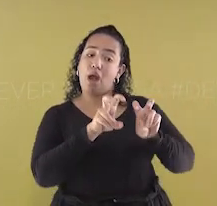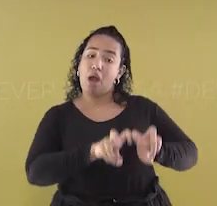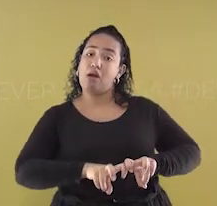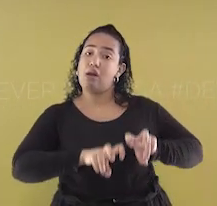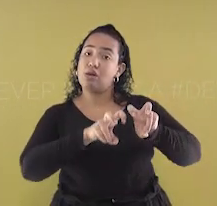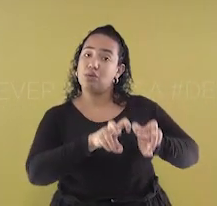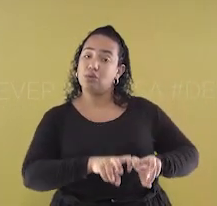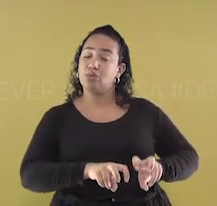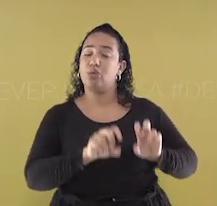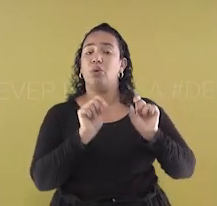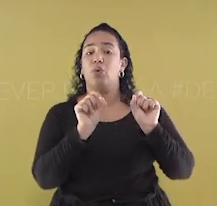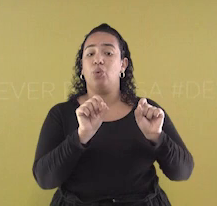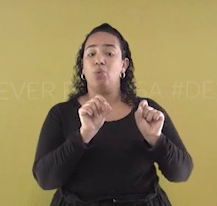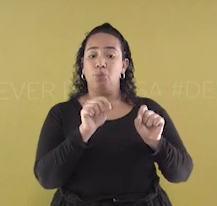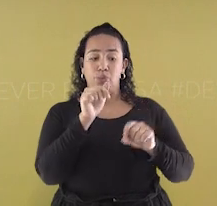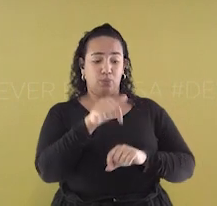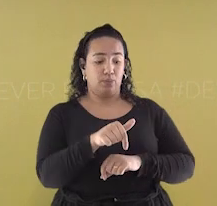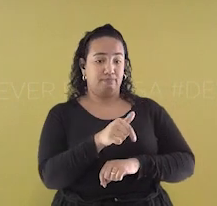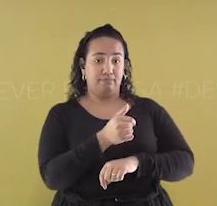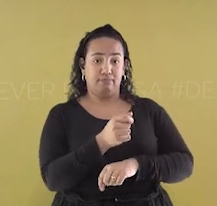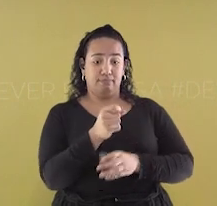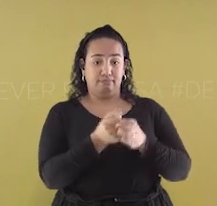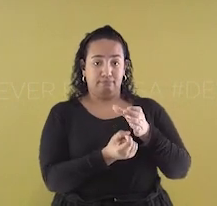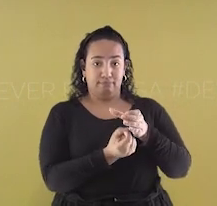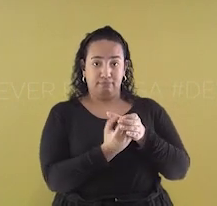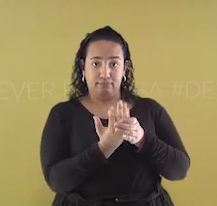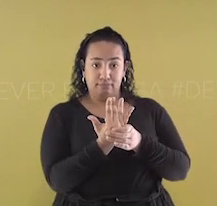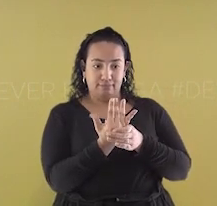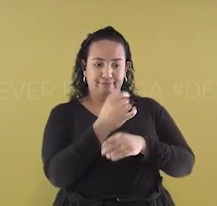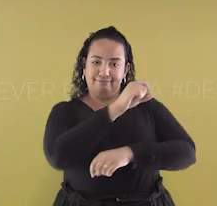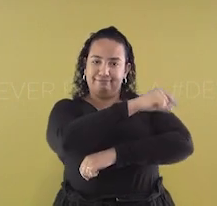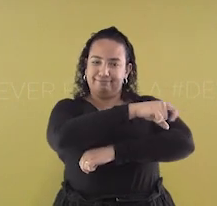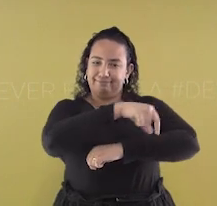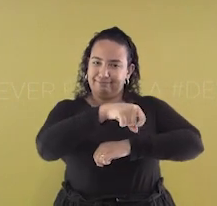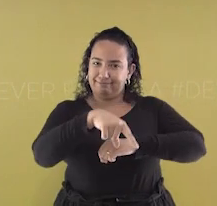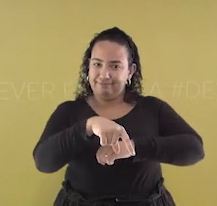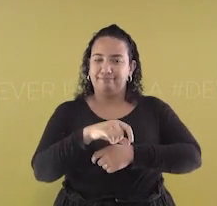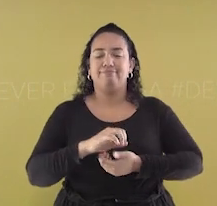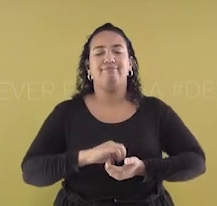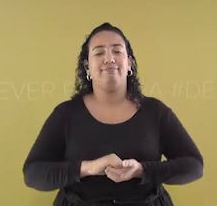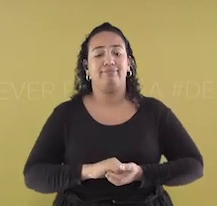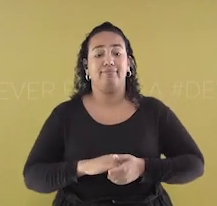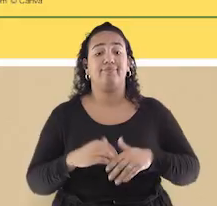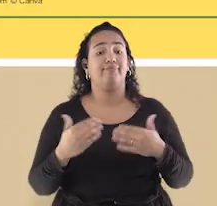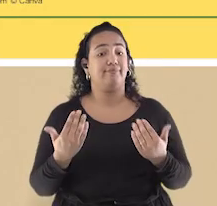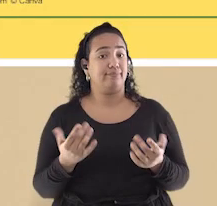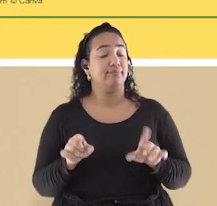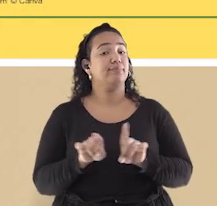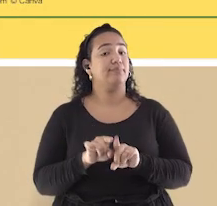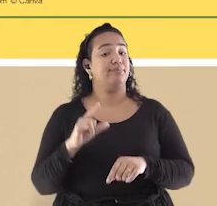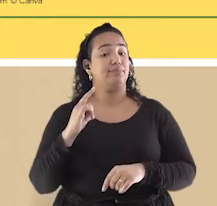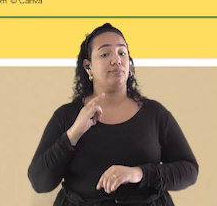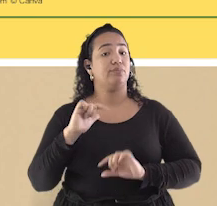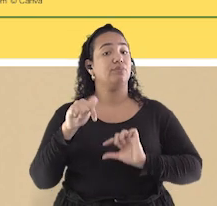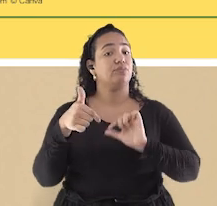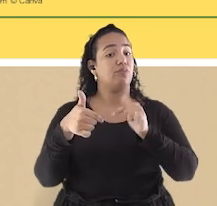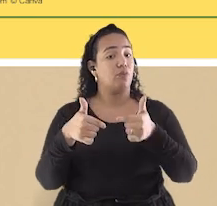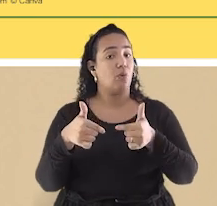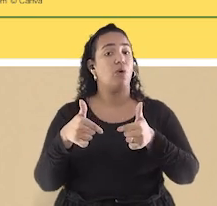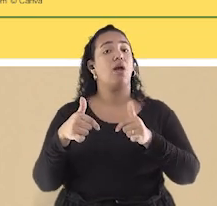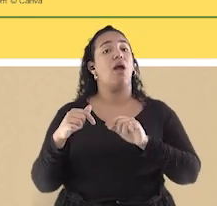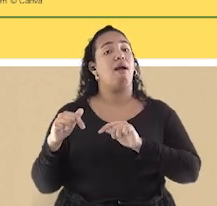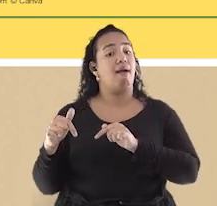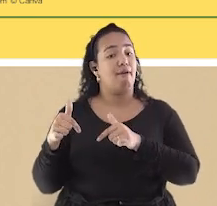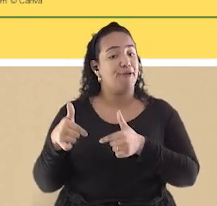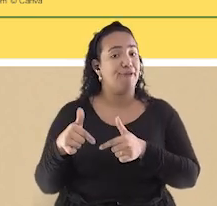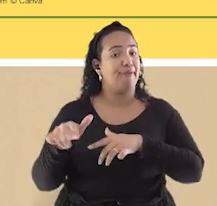a agricultura, que é a plantação de produtos. Por exemplo, outras atividades